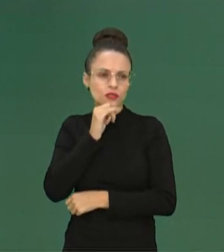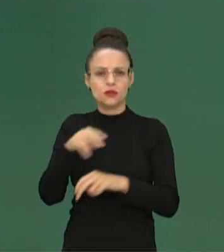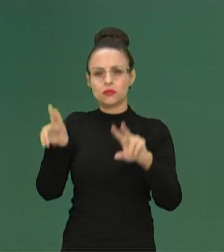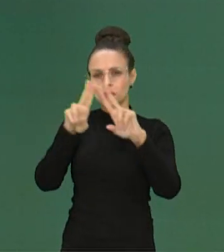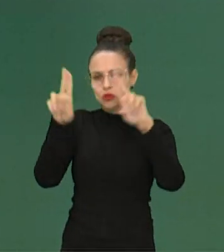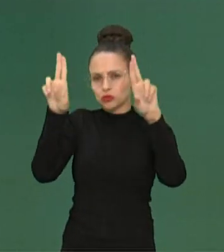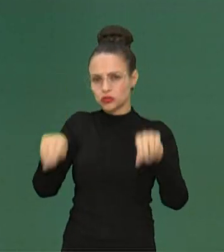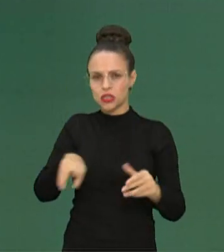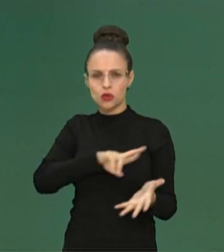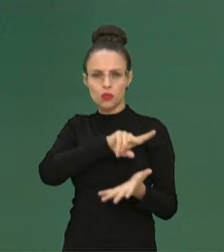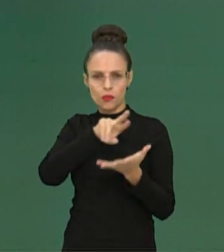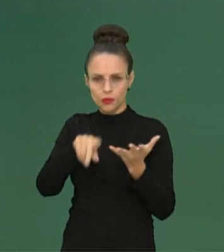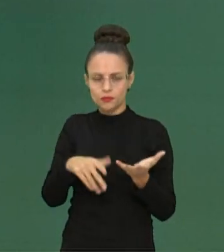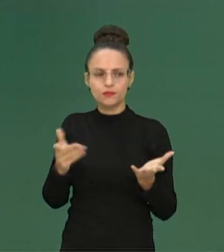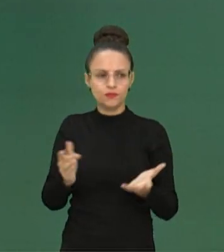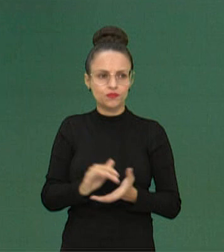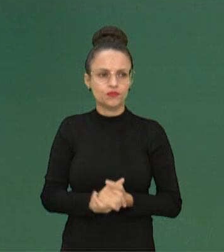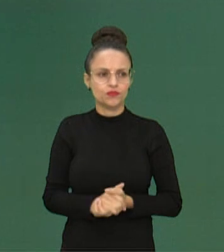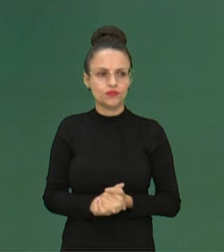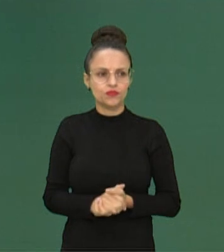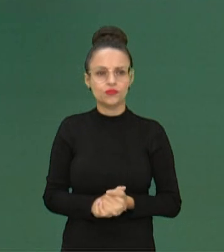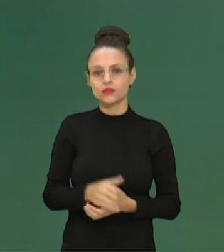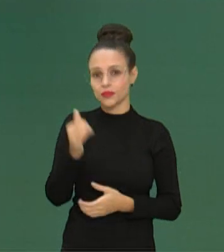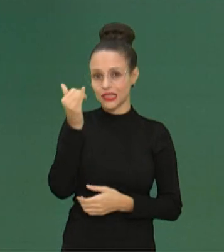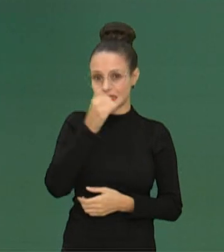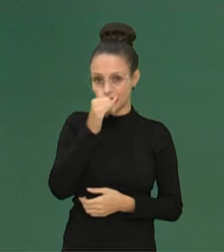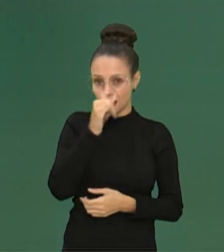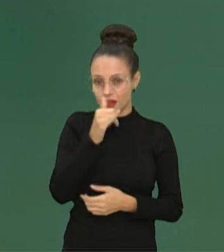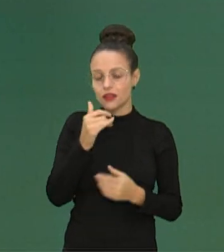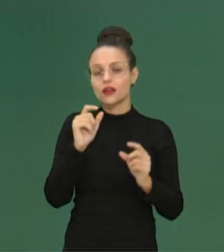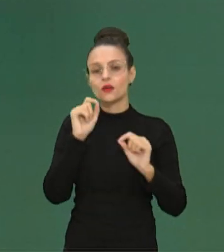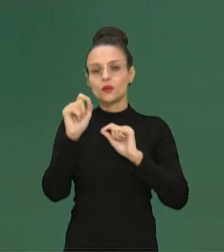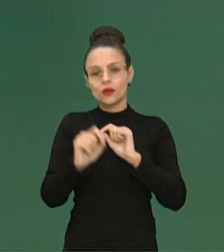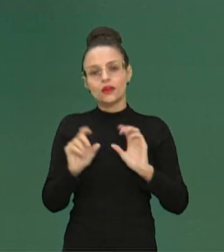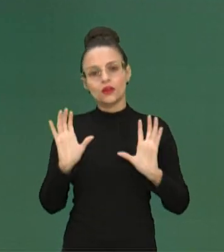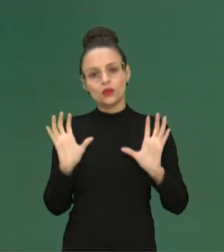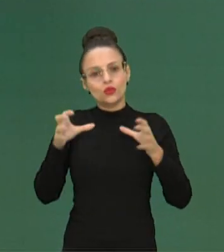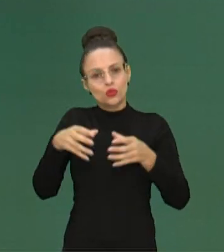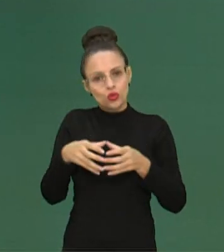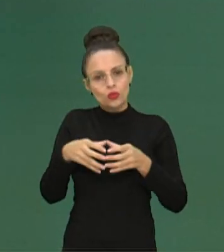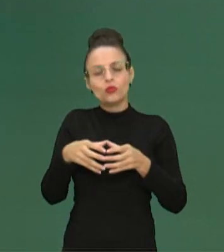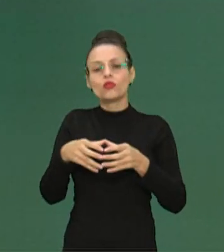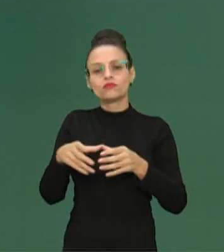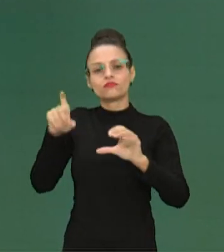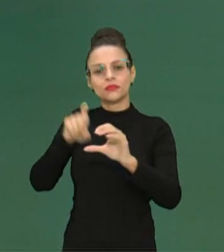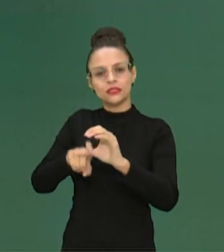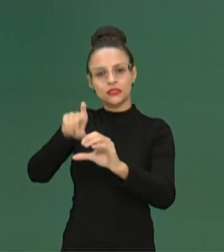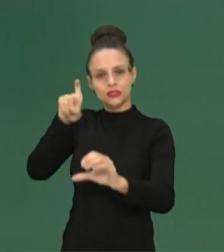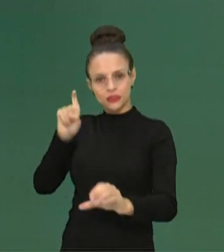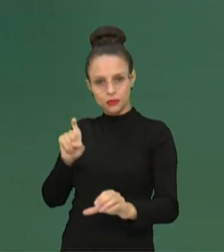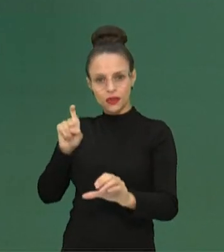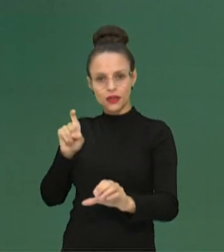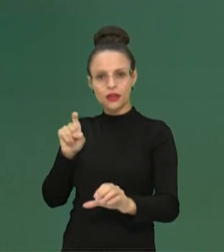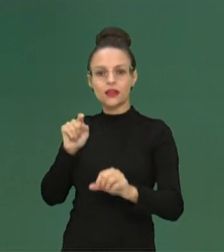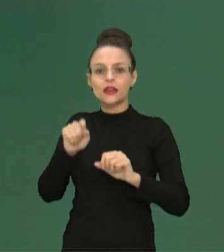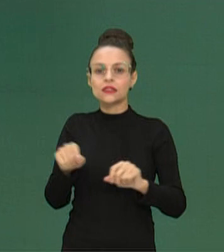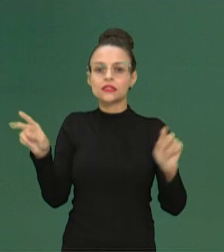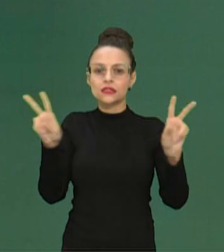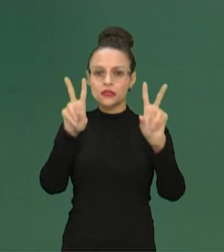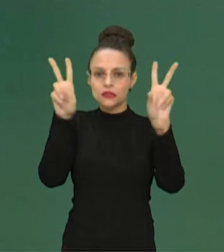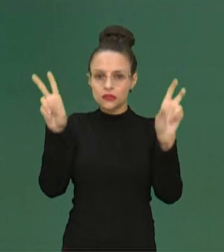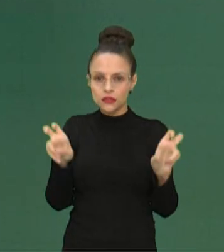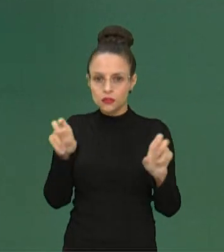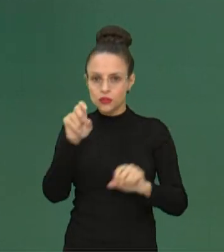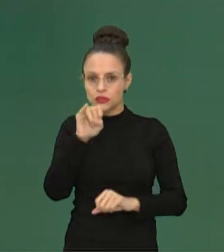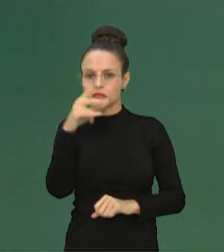do Uffizi e assim por diante. Então, a Itália tem um grupo querendo se separar e ganhou este termo. Se